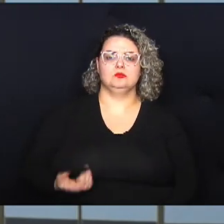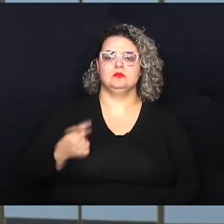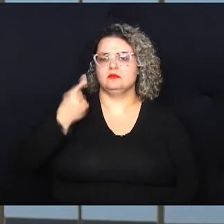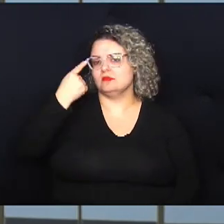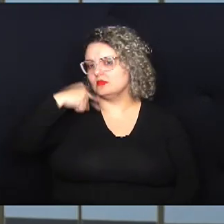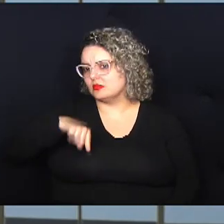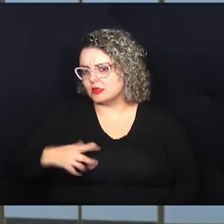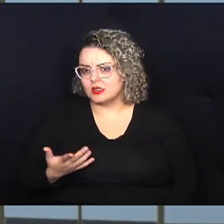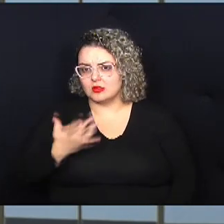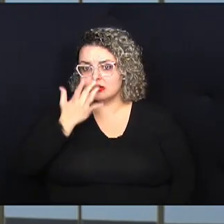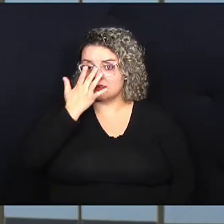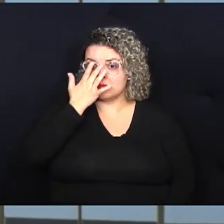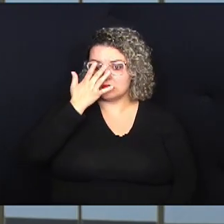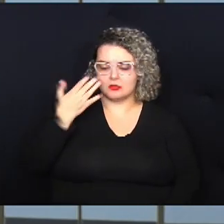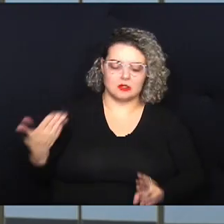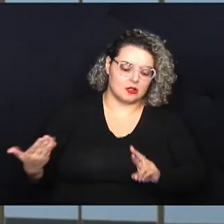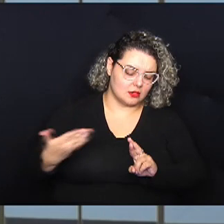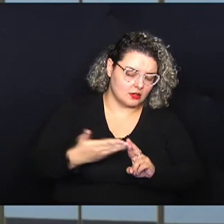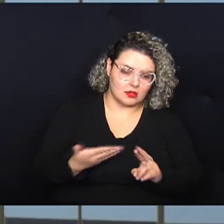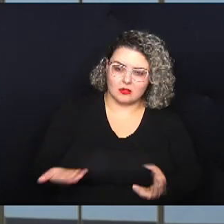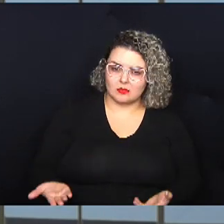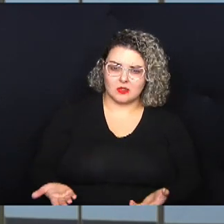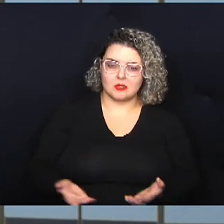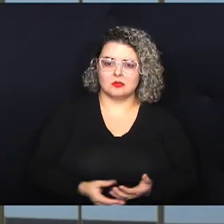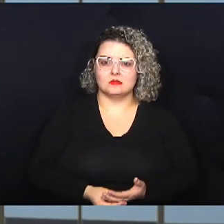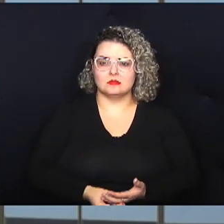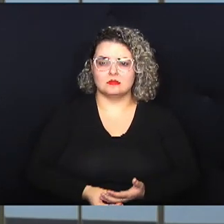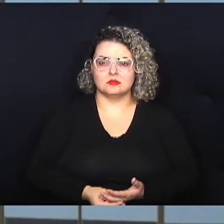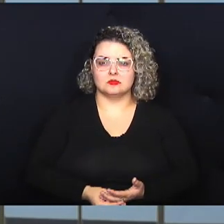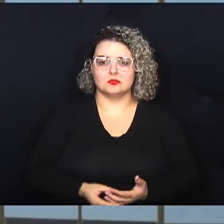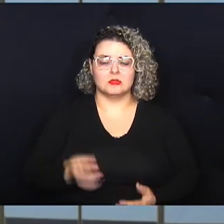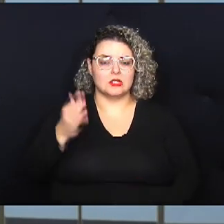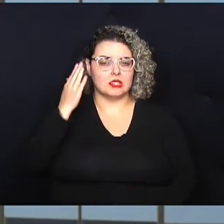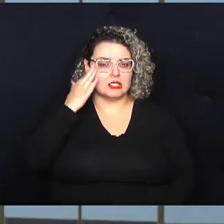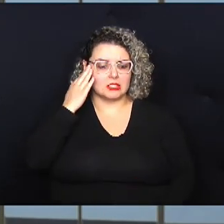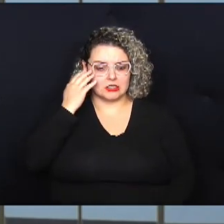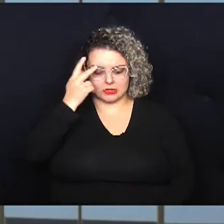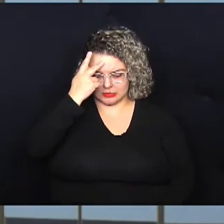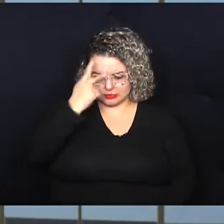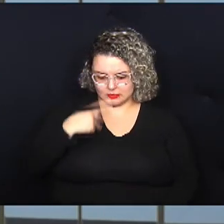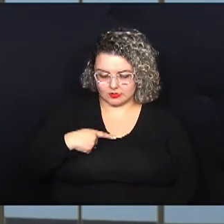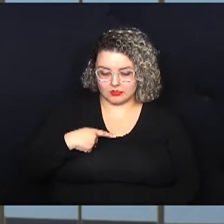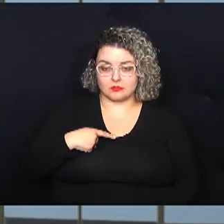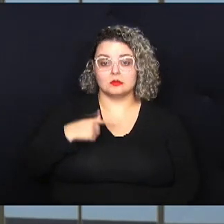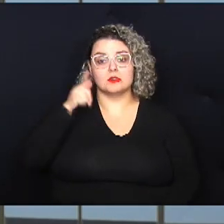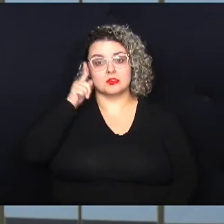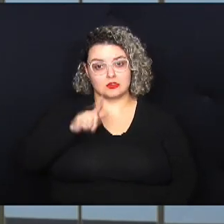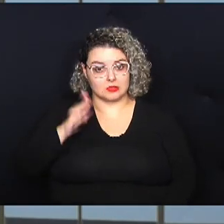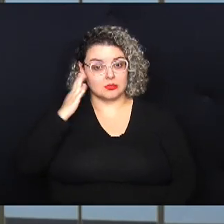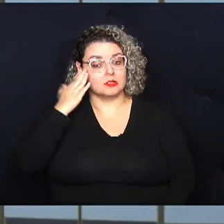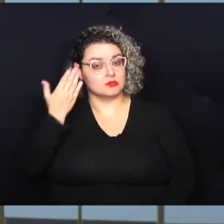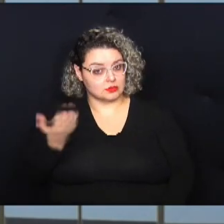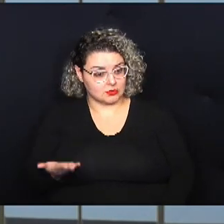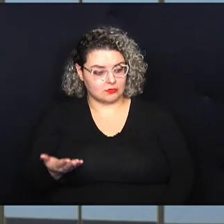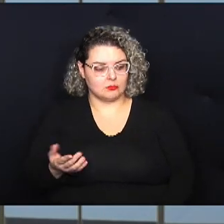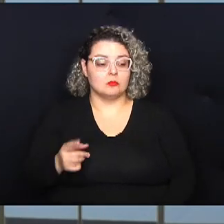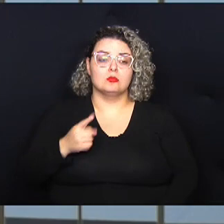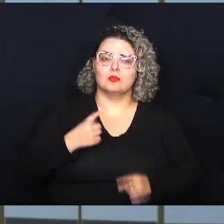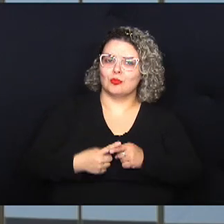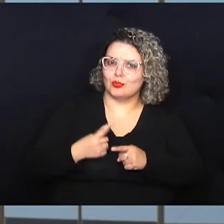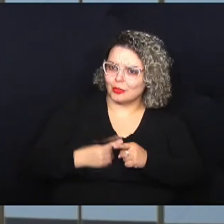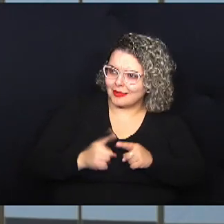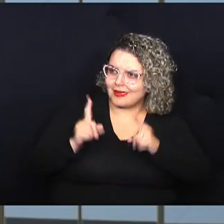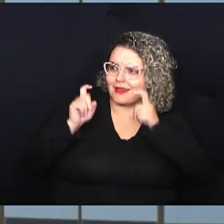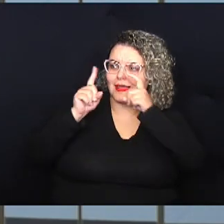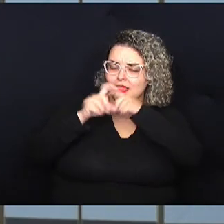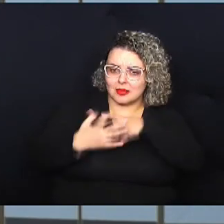perfil representacional, você entendendo você entende o outro. Exato, né? Porque é muito difícil nós